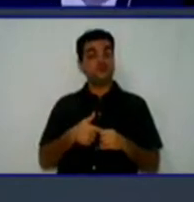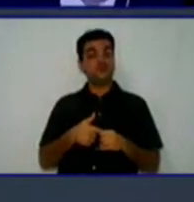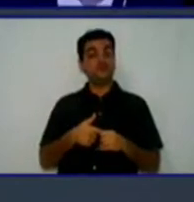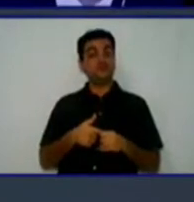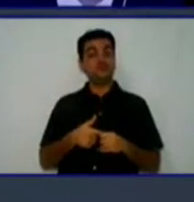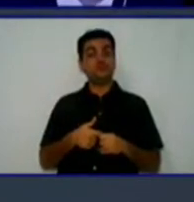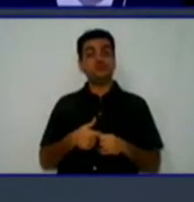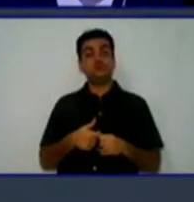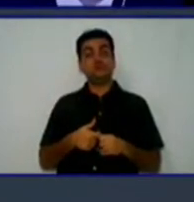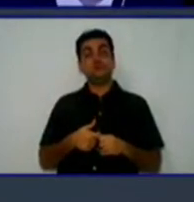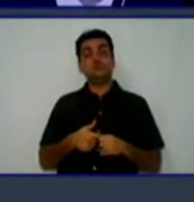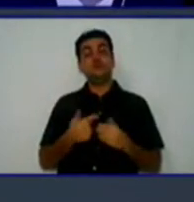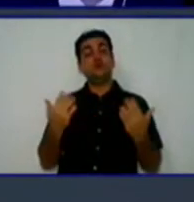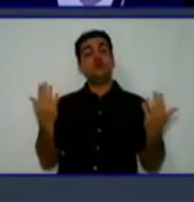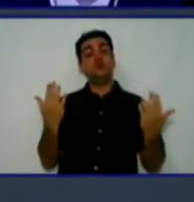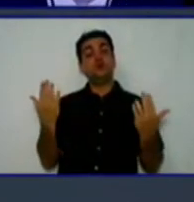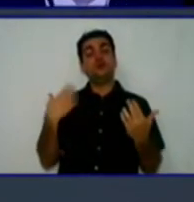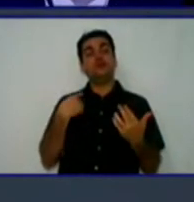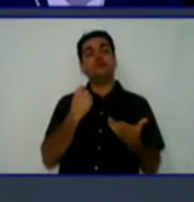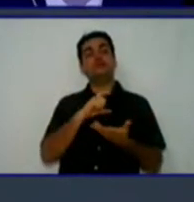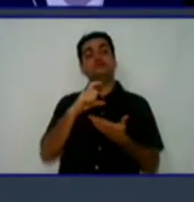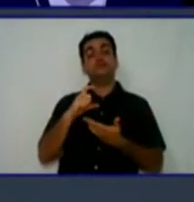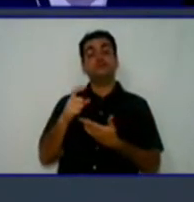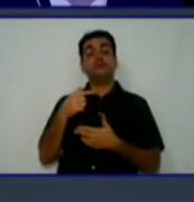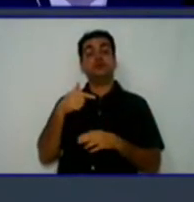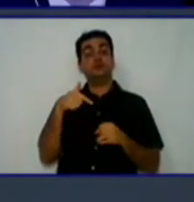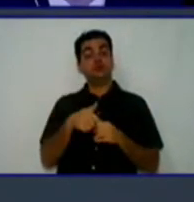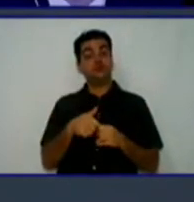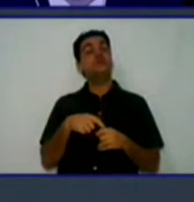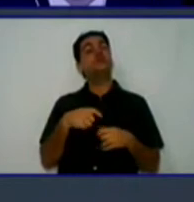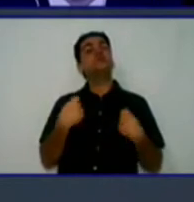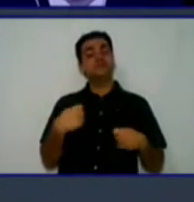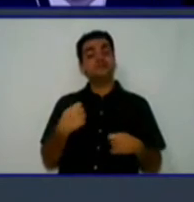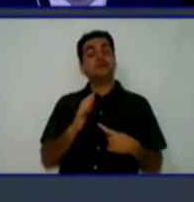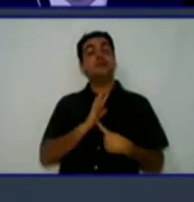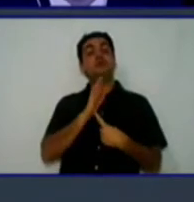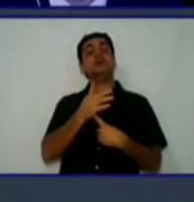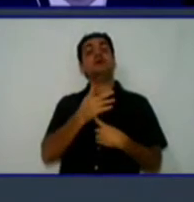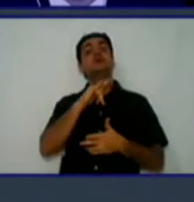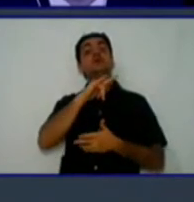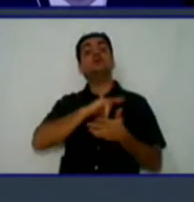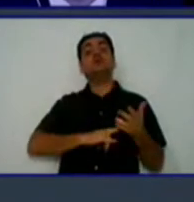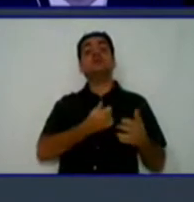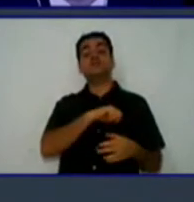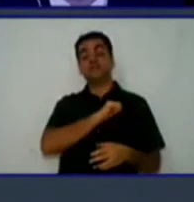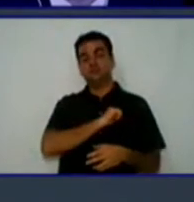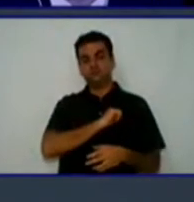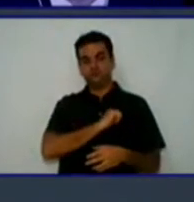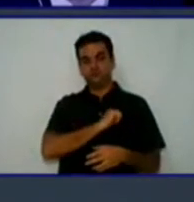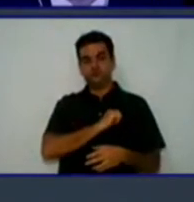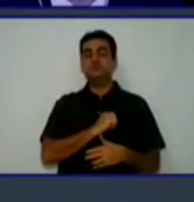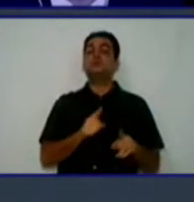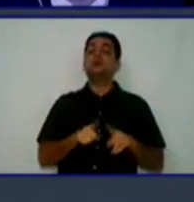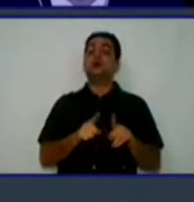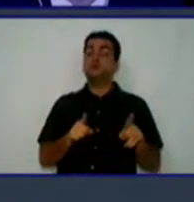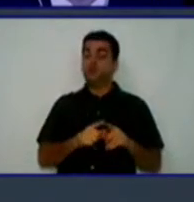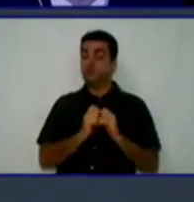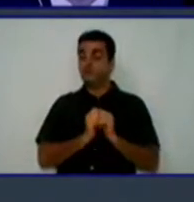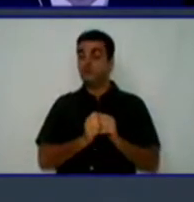automóveis. Para comprovação de gastos com combustíveis, é necessária a apresentação do documento fiscal acompanhado